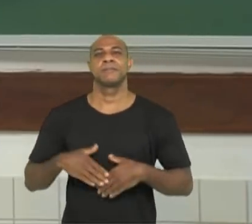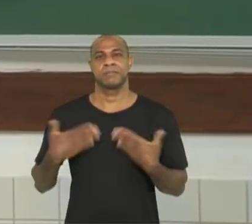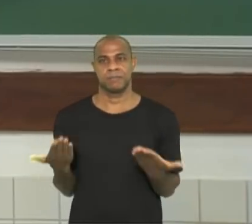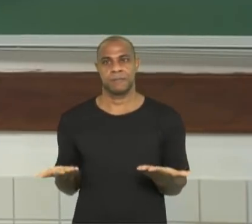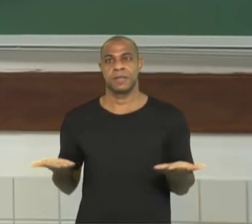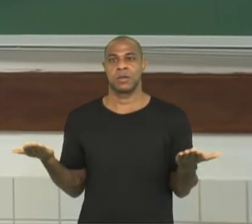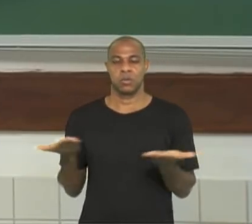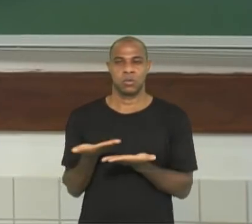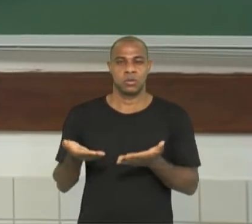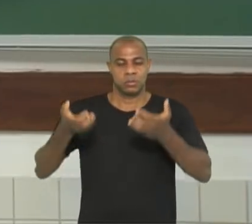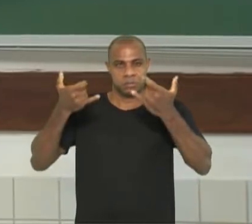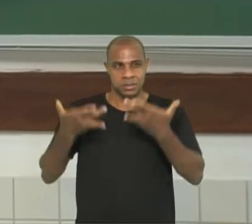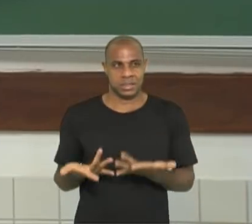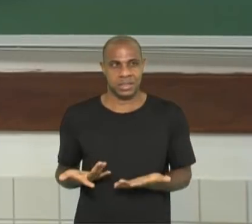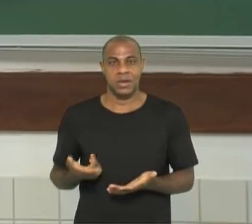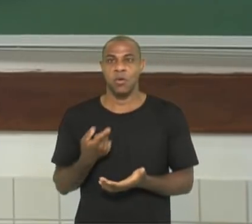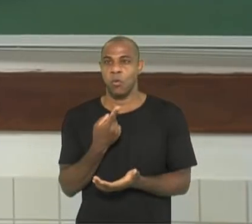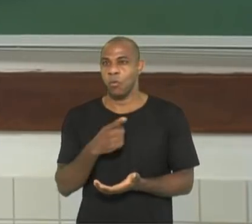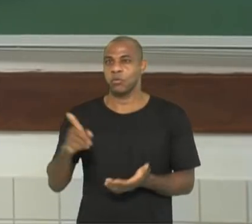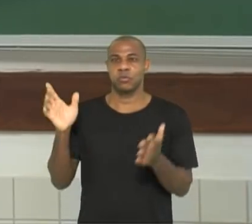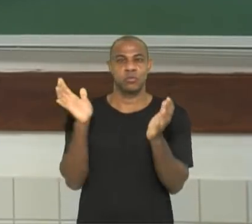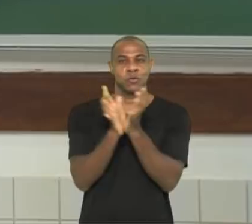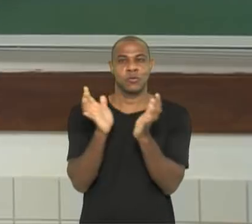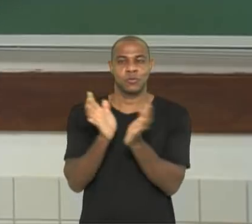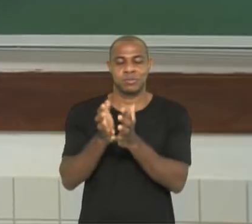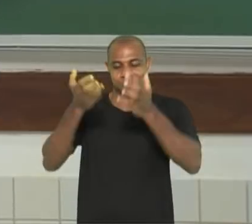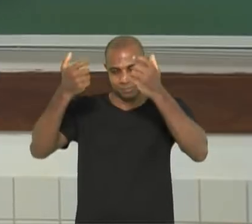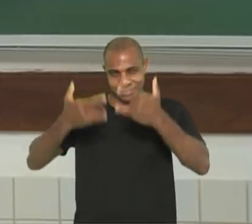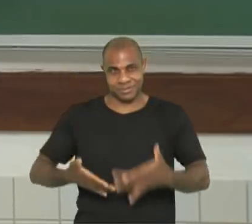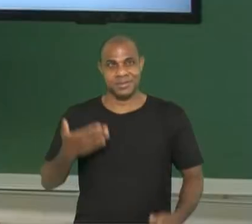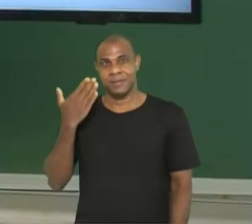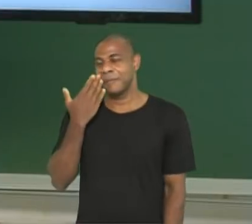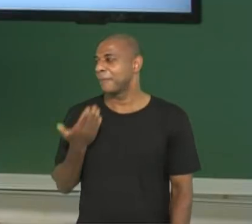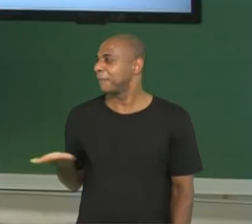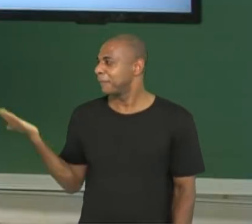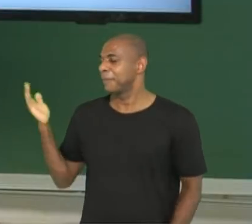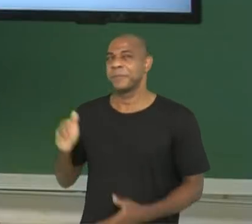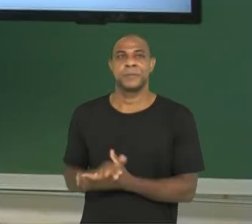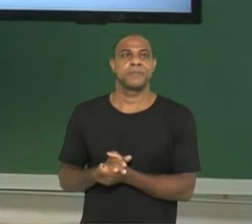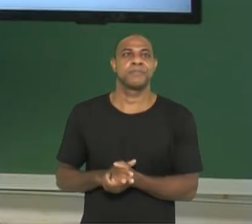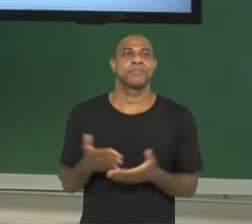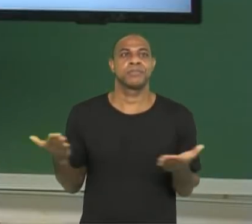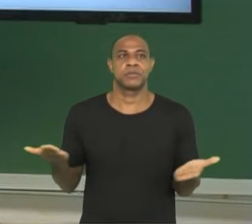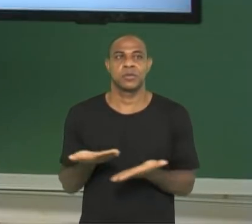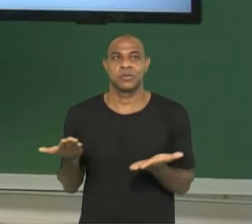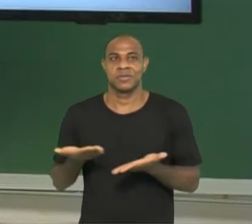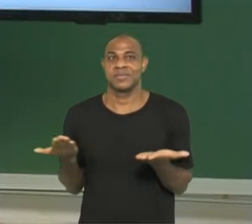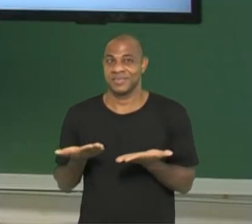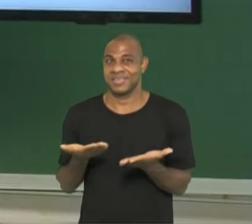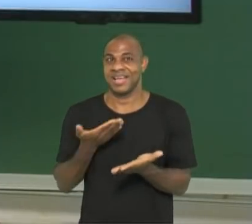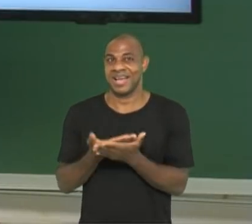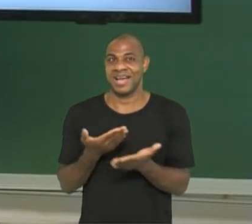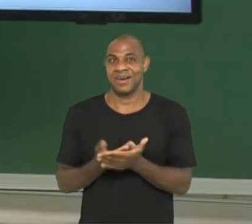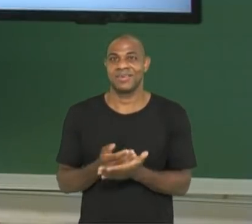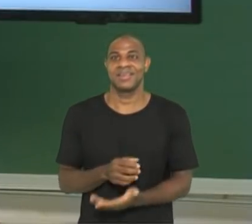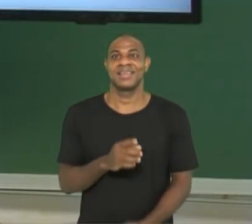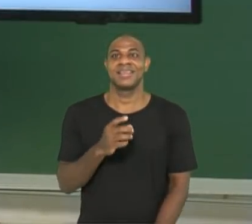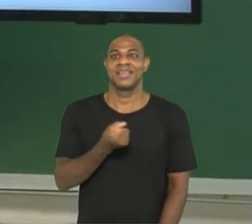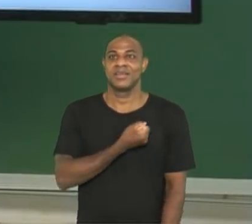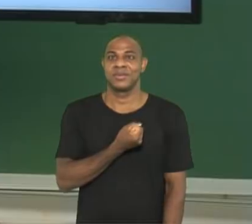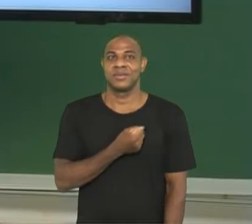dos cordados. Então, vamos começar com essa tela, dizendo para vocês que é a aula 101, olha o spoiler na